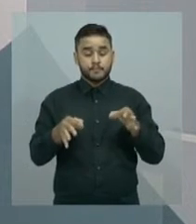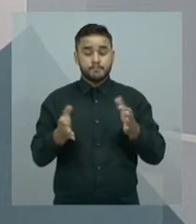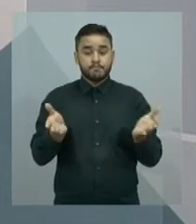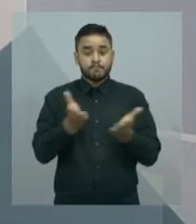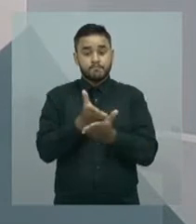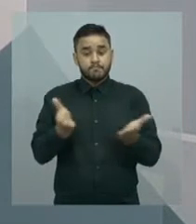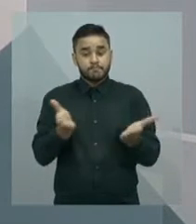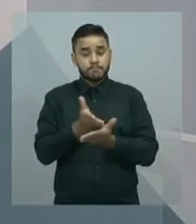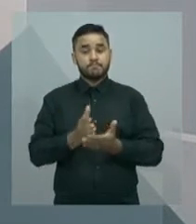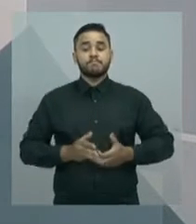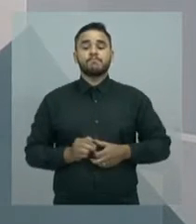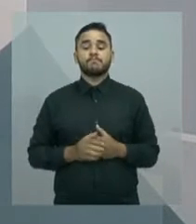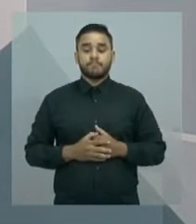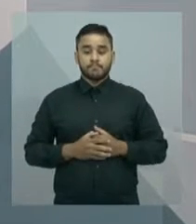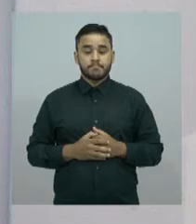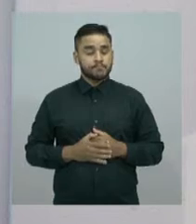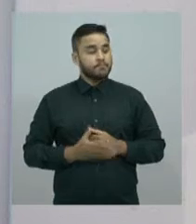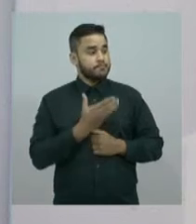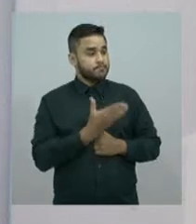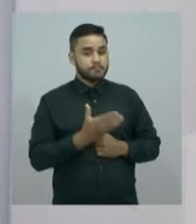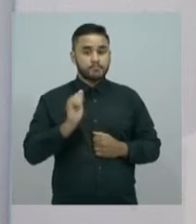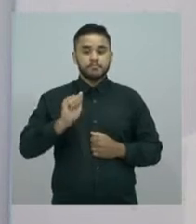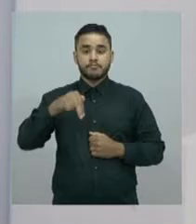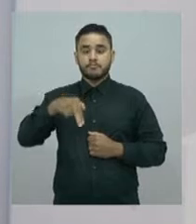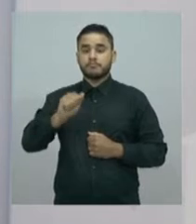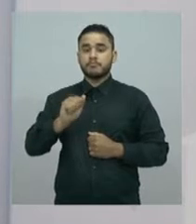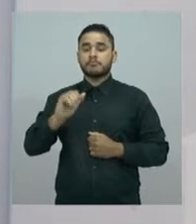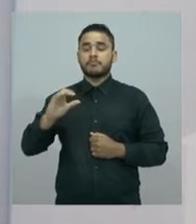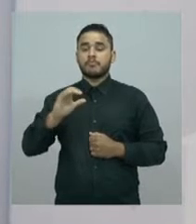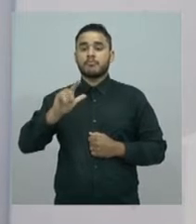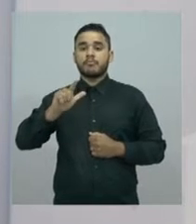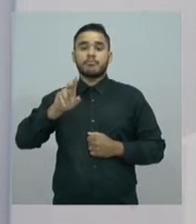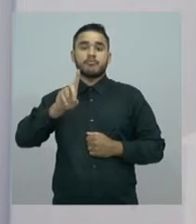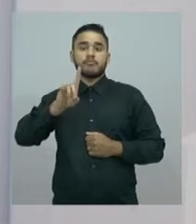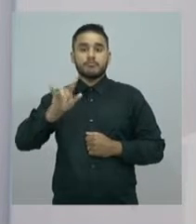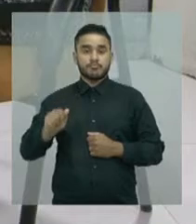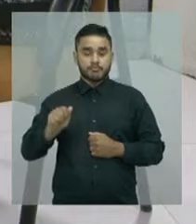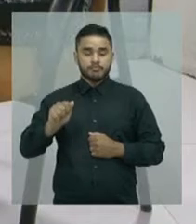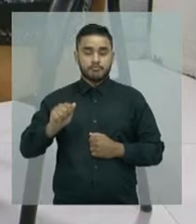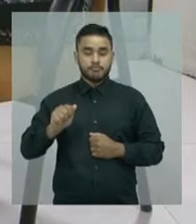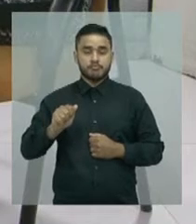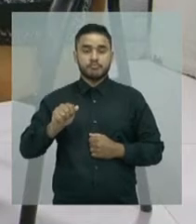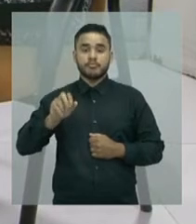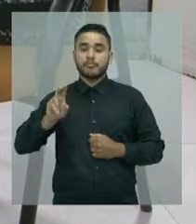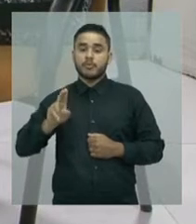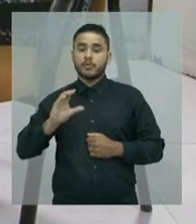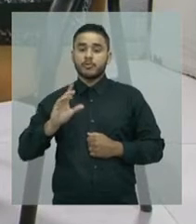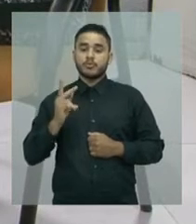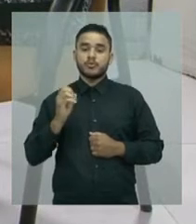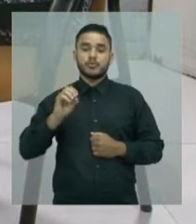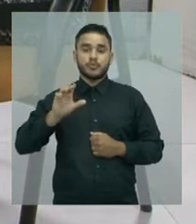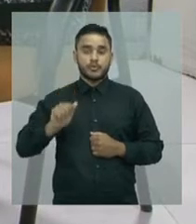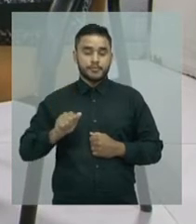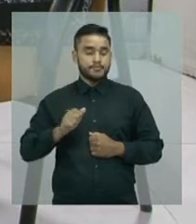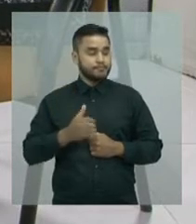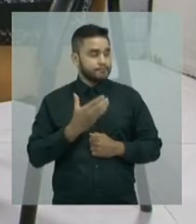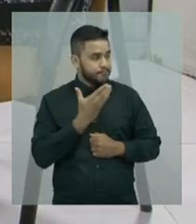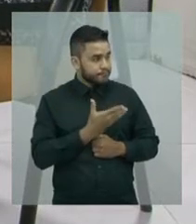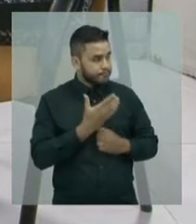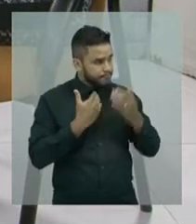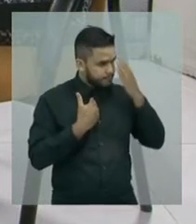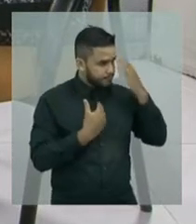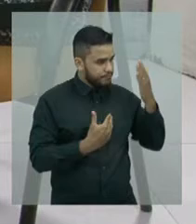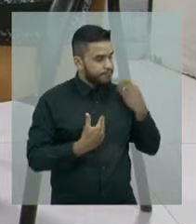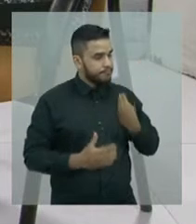da Fortaleza a doutora Ana Cláudia Uchoa de Albuquerque Carneiro. Doutora Ana Cláudia, muito obrigado pela sua